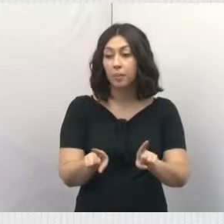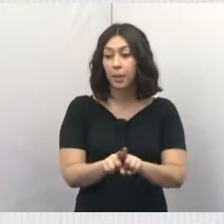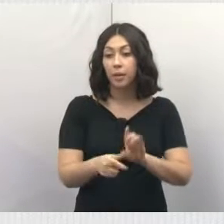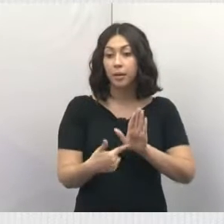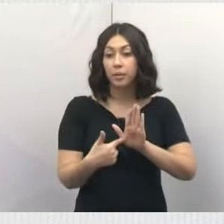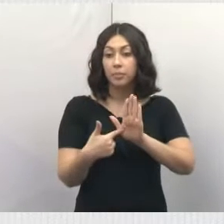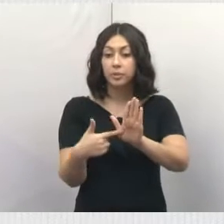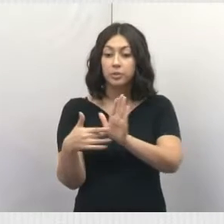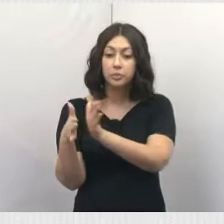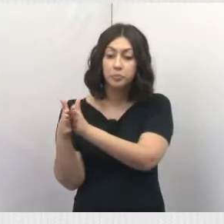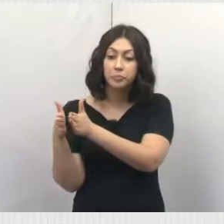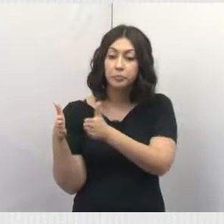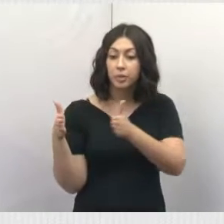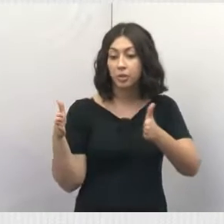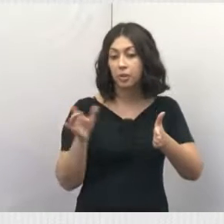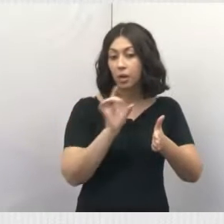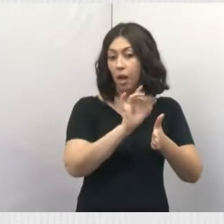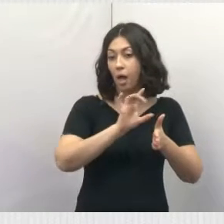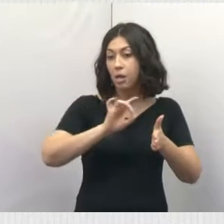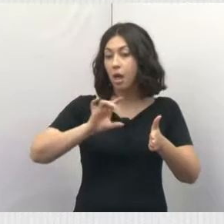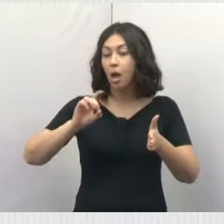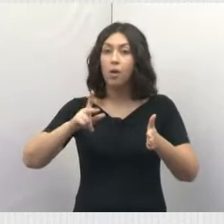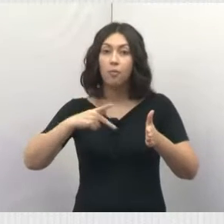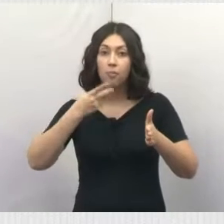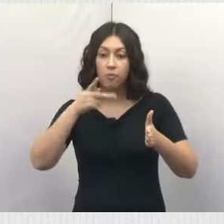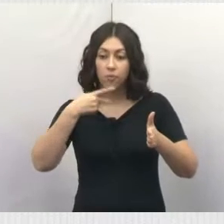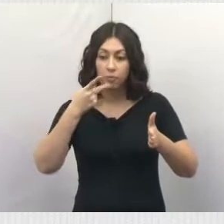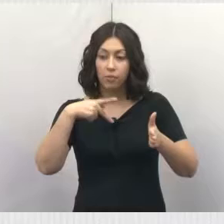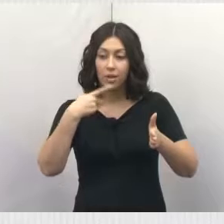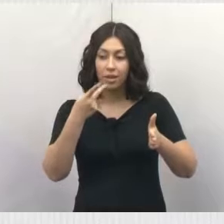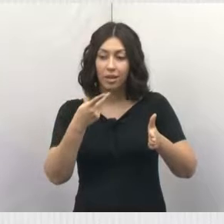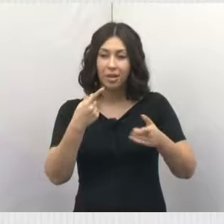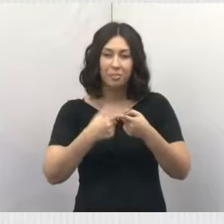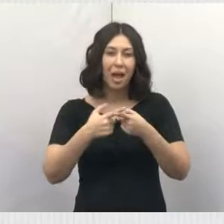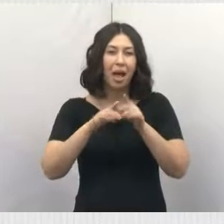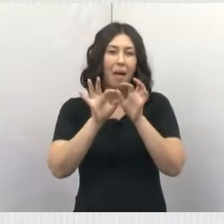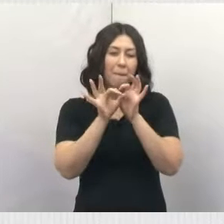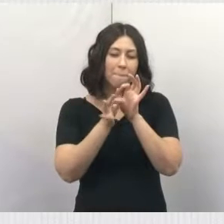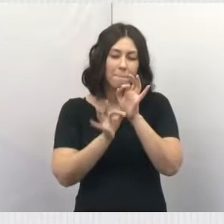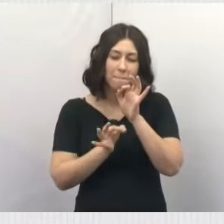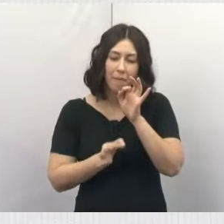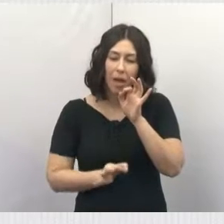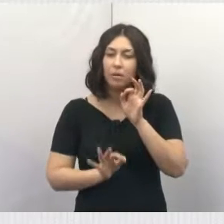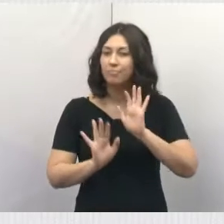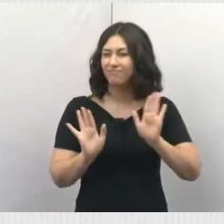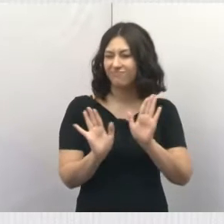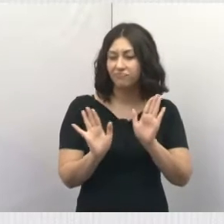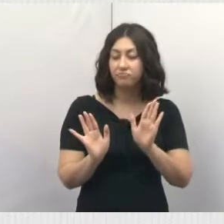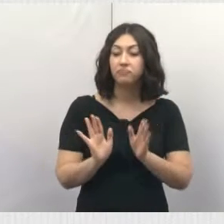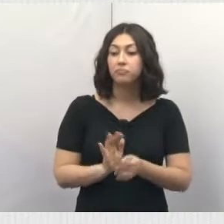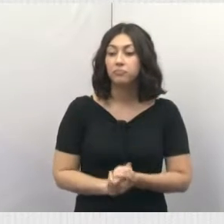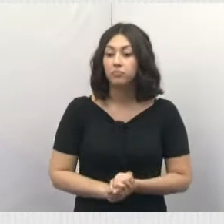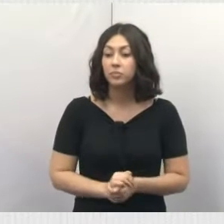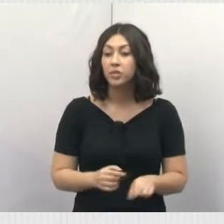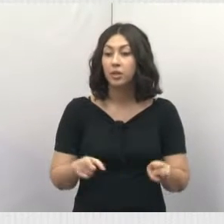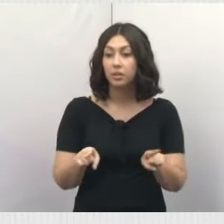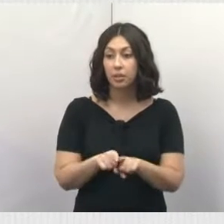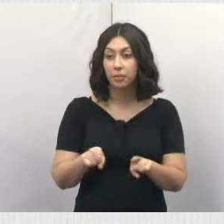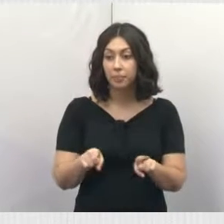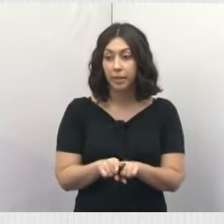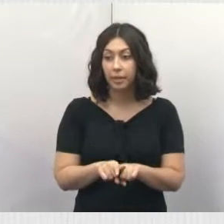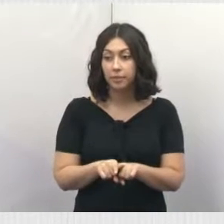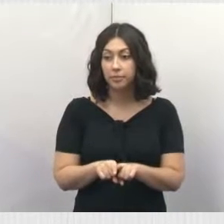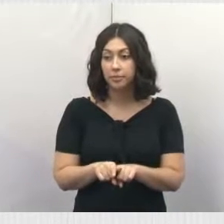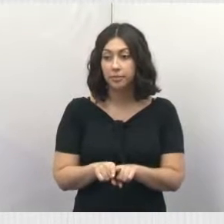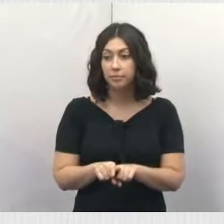prazo para a fala dos oradores nessas homenagens, evitando o alongamento excessivo destes eventos. Também a